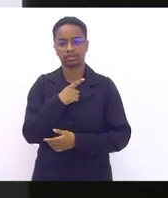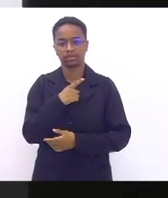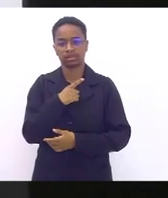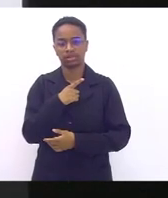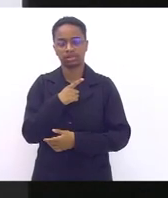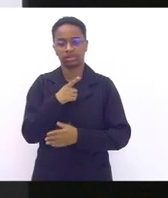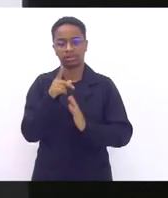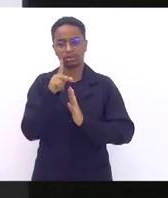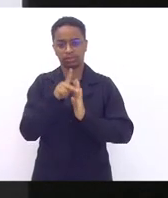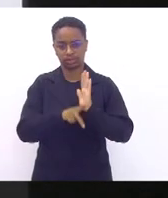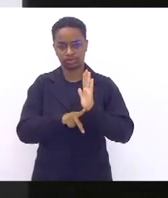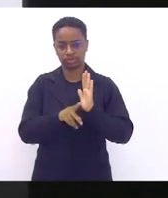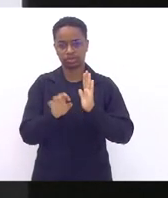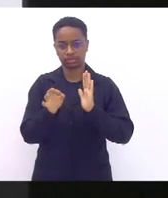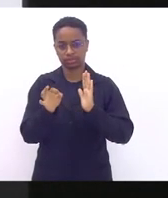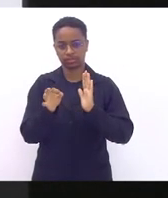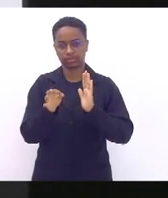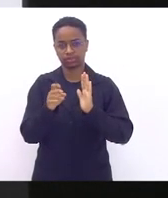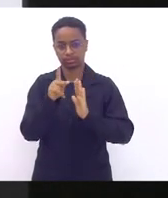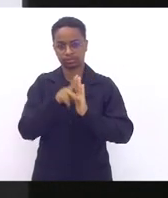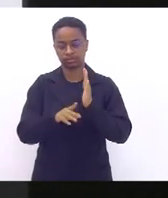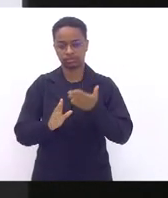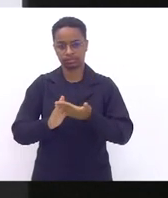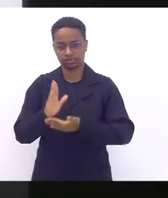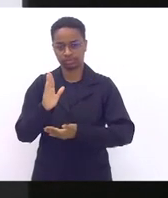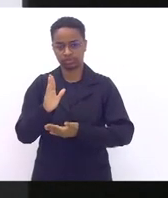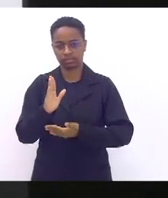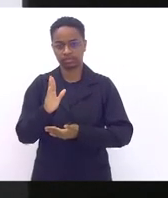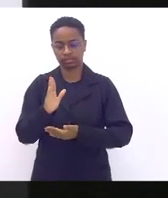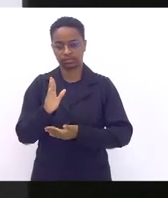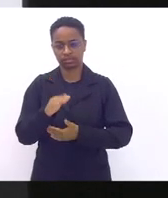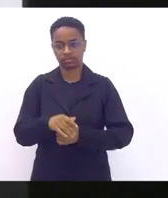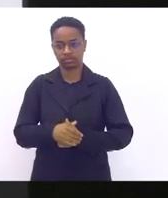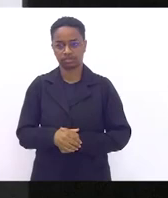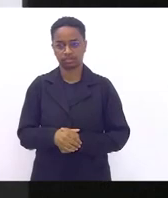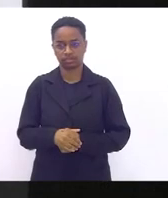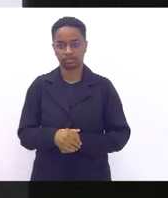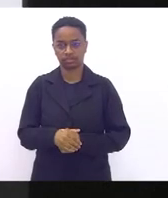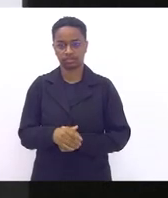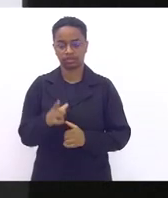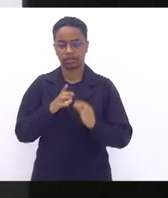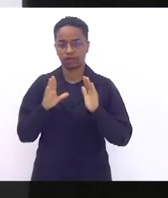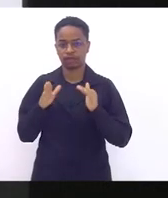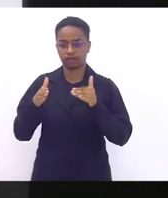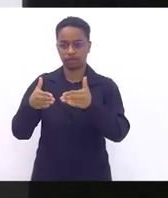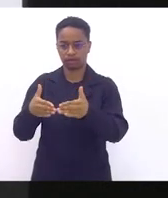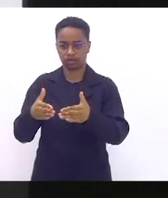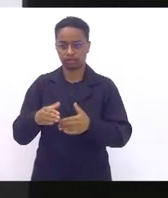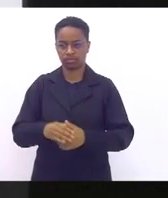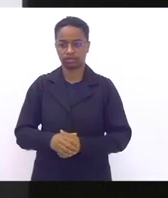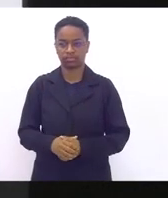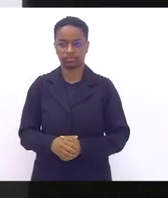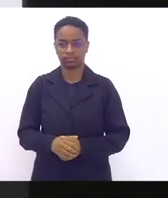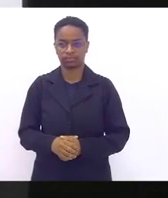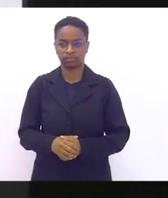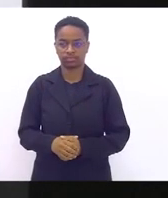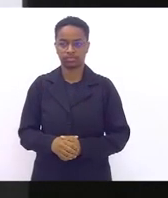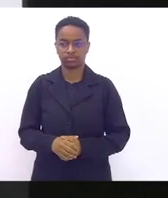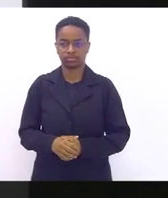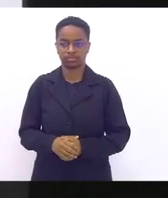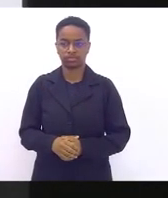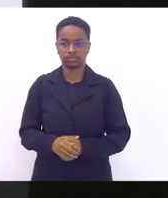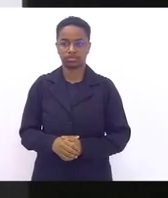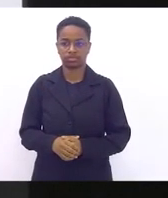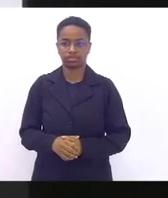o projeto, né, que foi aprovado com o Fórum TB e CEDAPES, né, que é